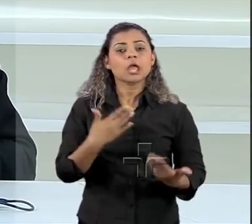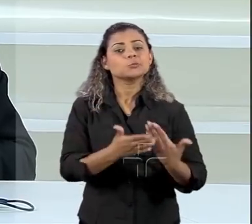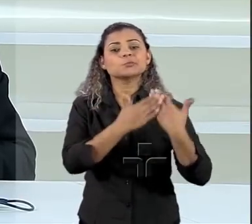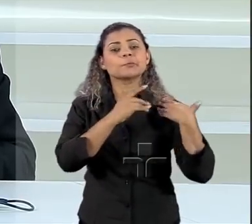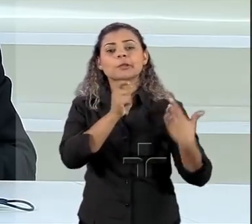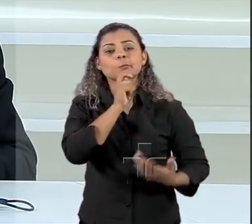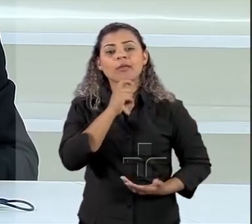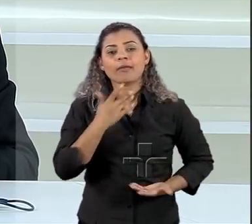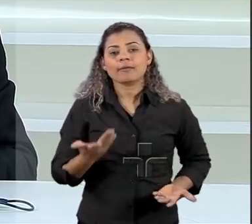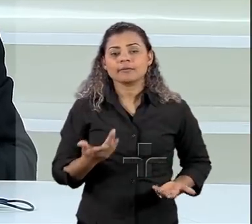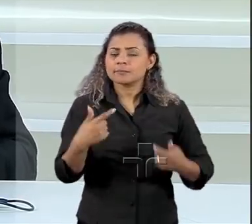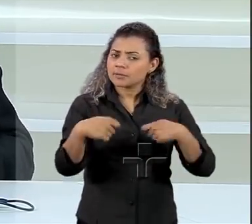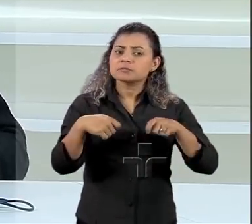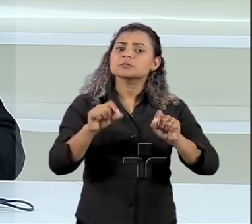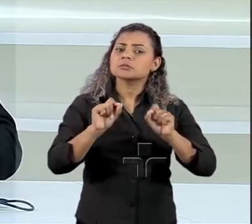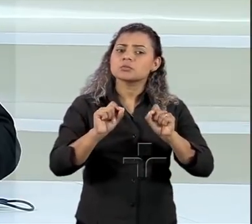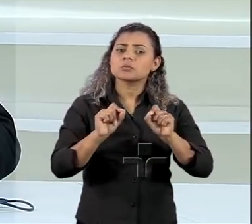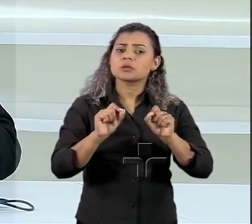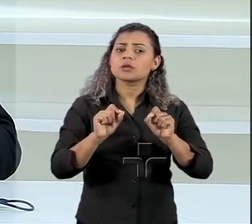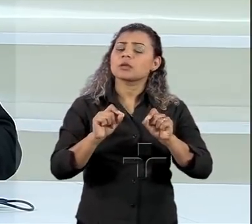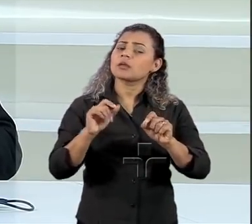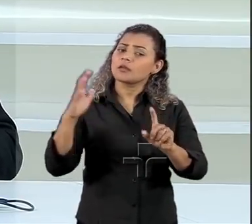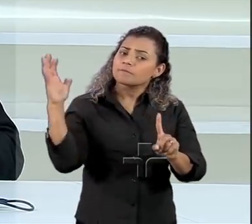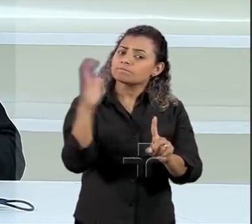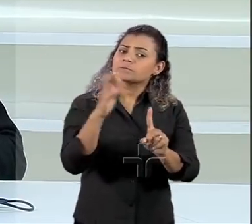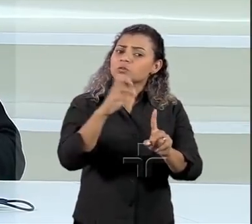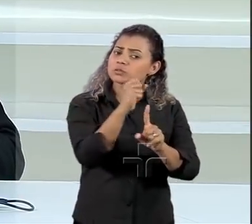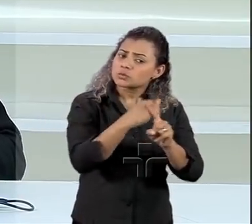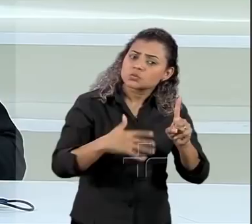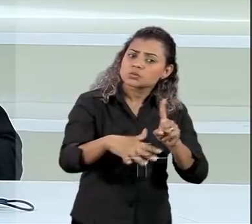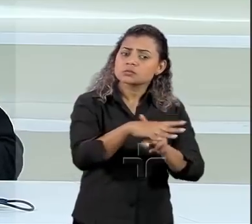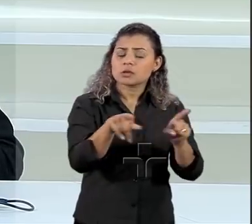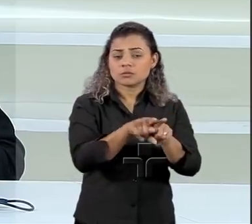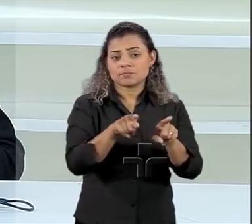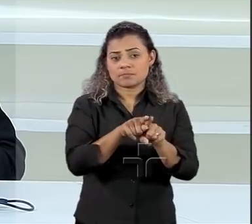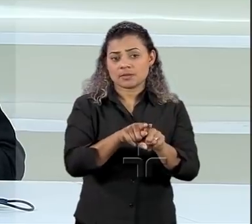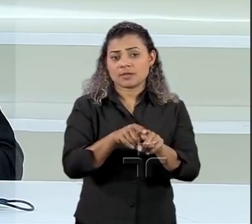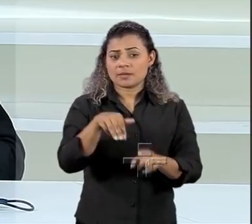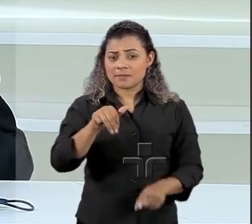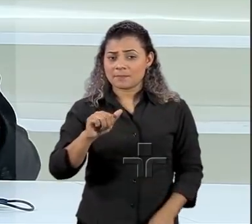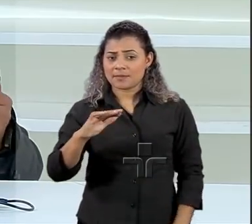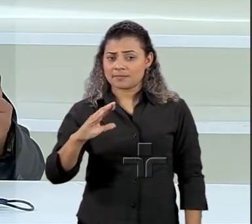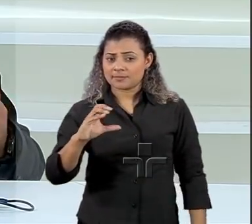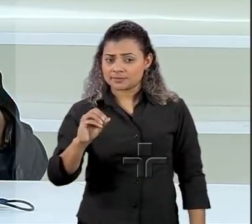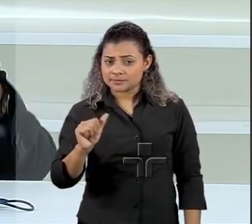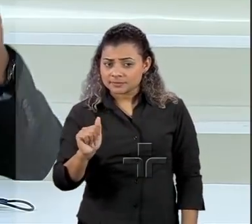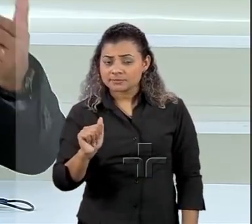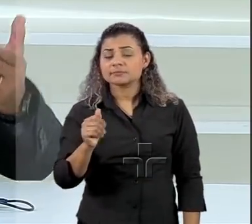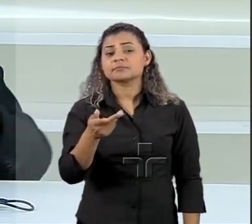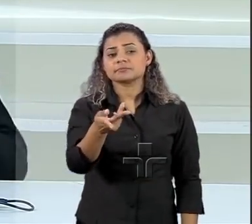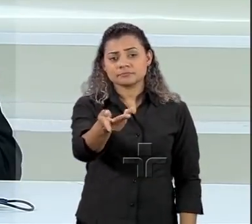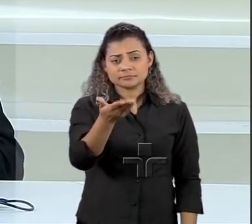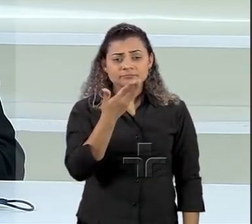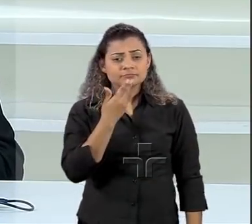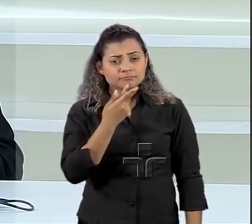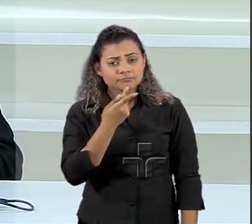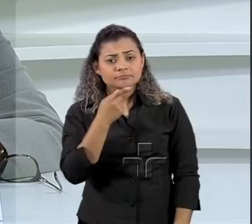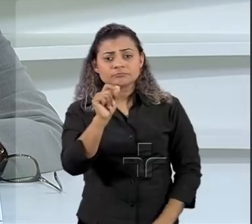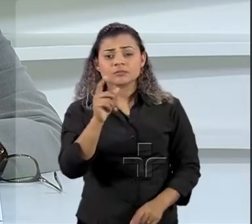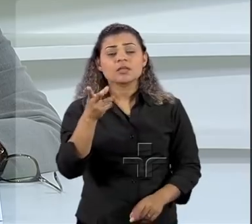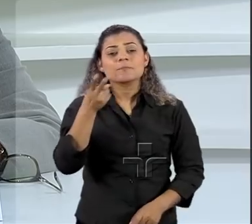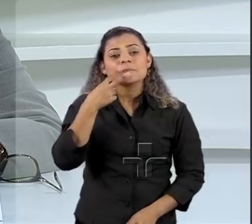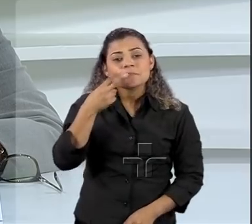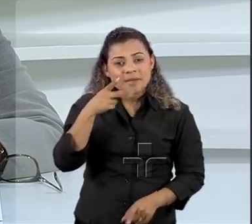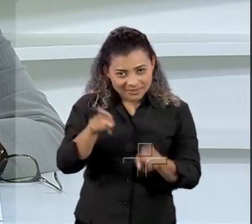irresponsável perante isso, apesar do efeito social importante. A Márcia bem colocou aí o que nós fizemos com relação ao